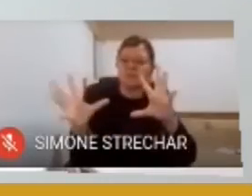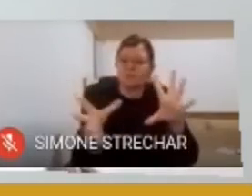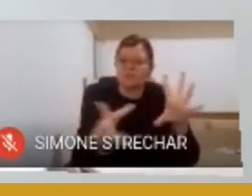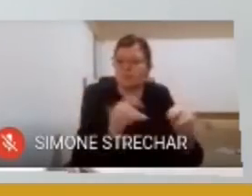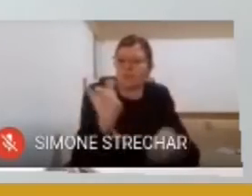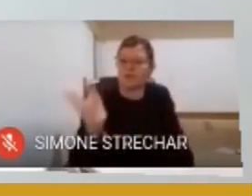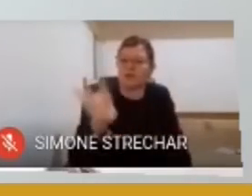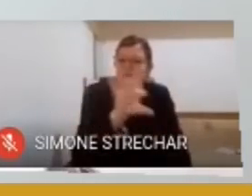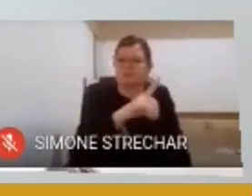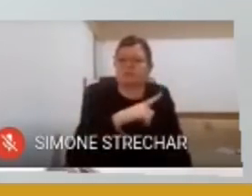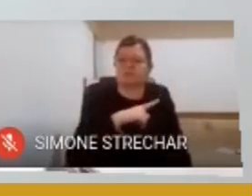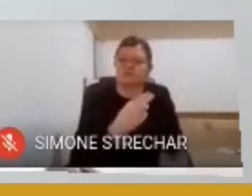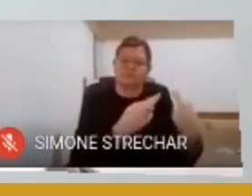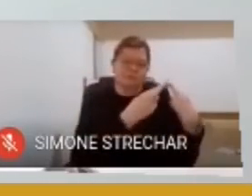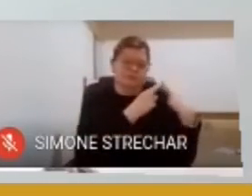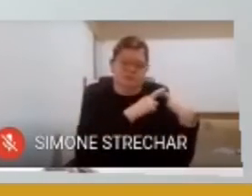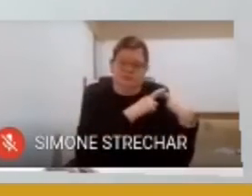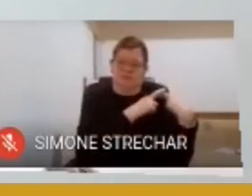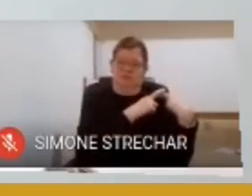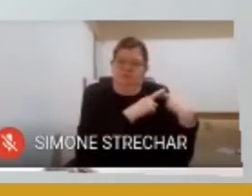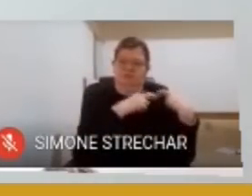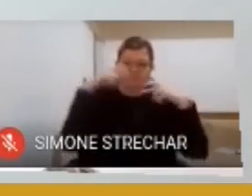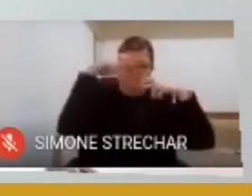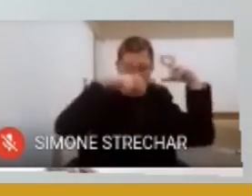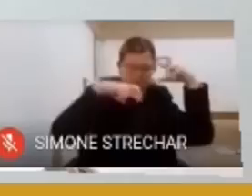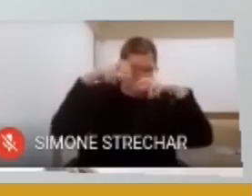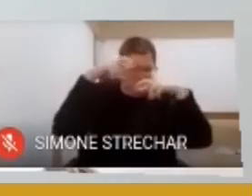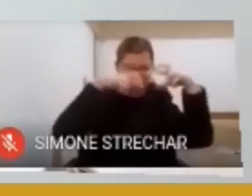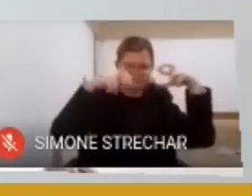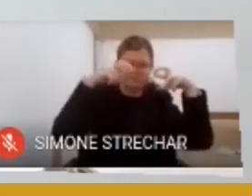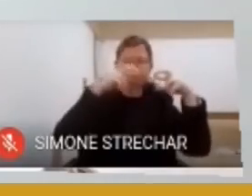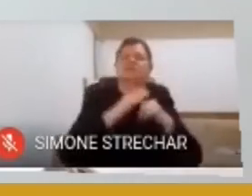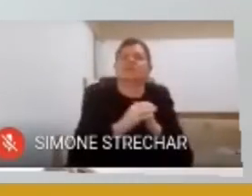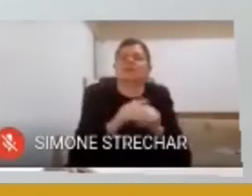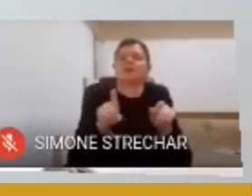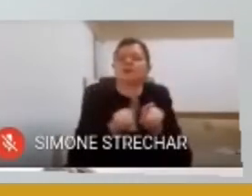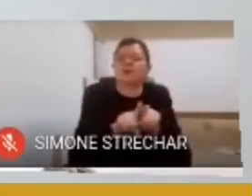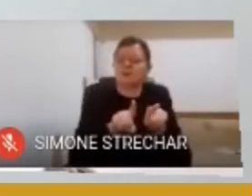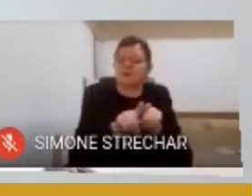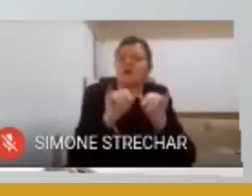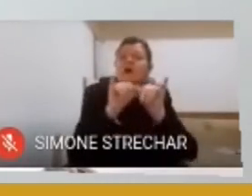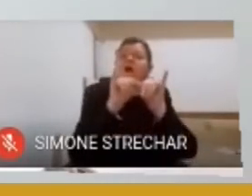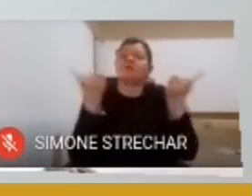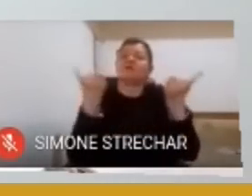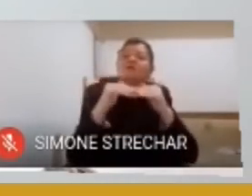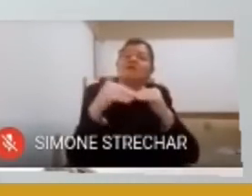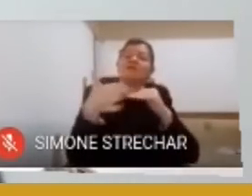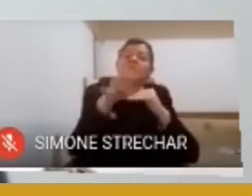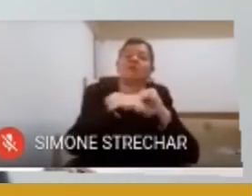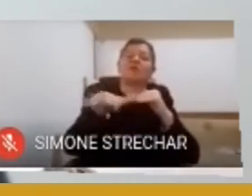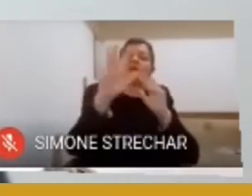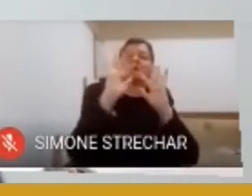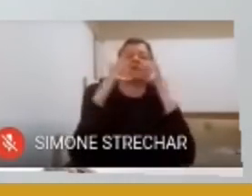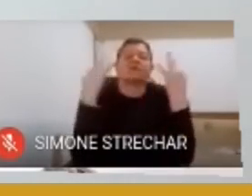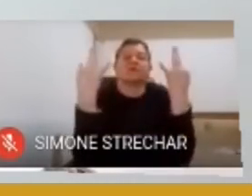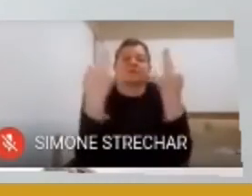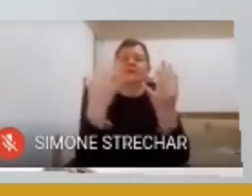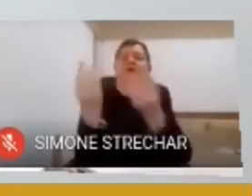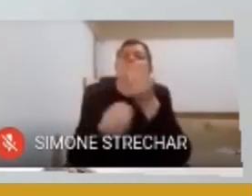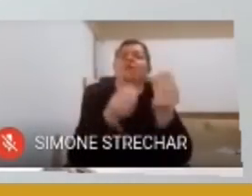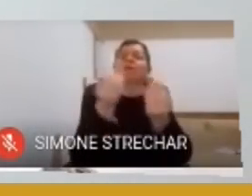sobre violência sexual, que essa formação atinja todos e todas que atuam ali dentro da escola, para que